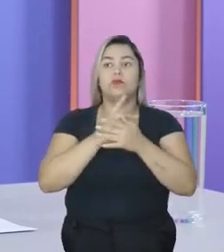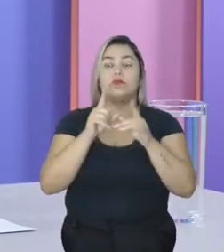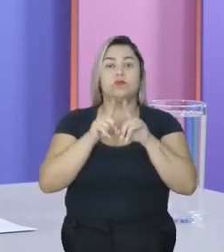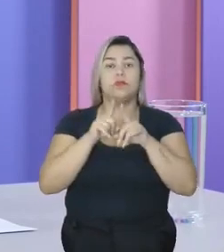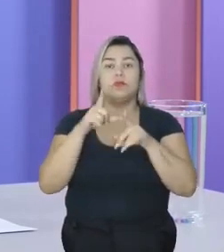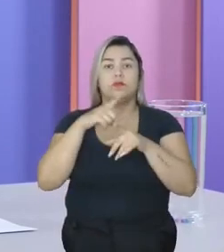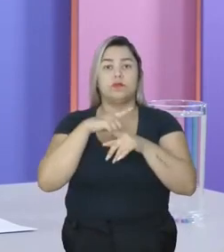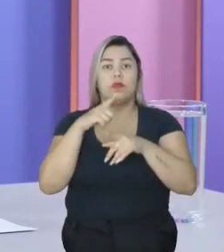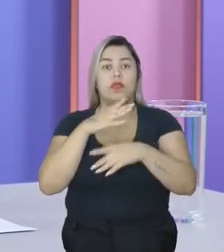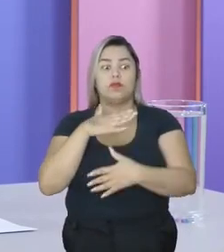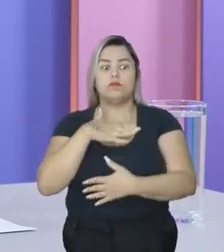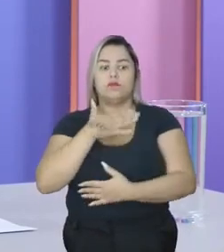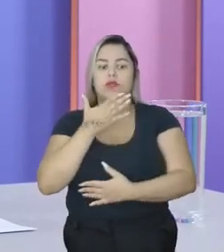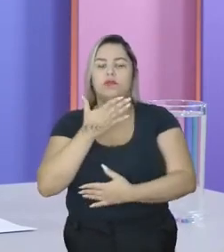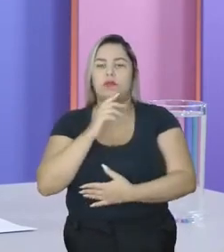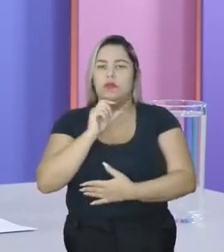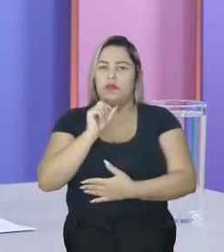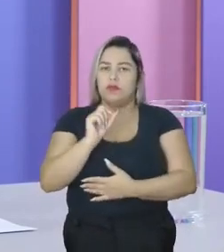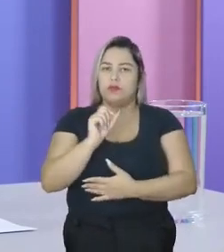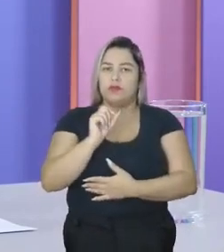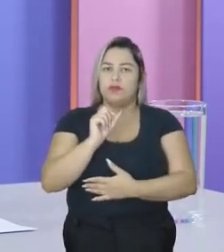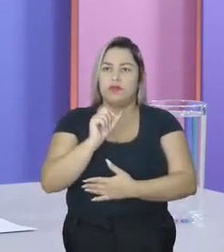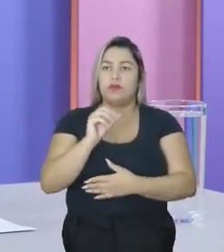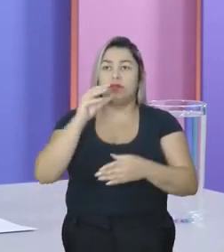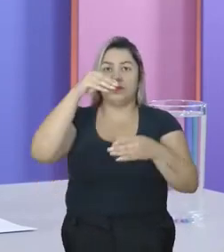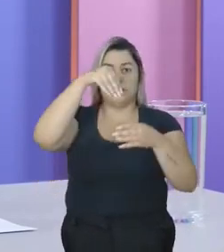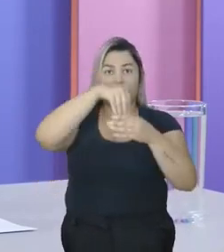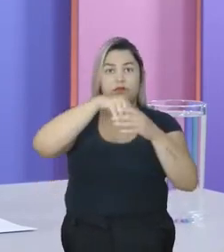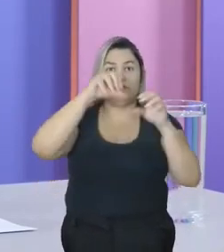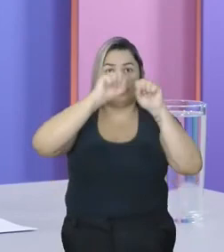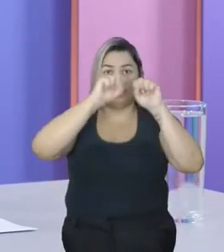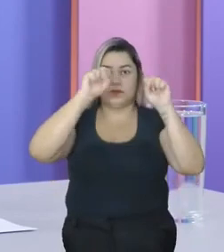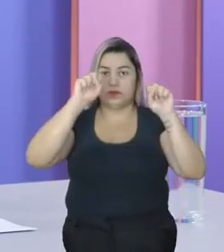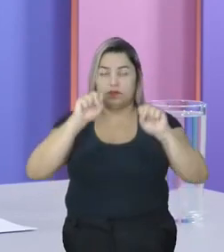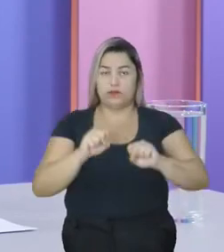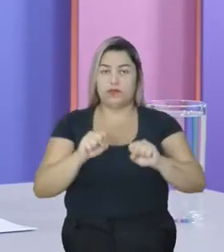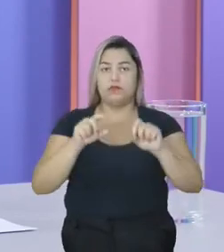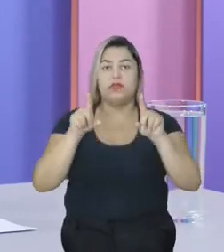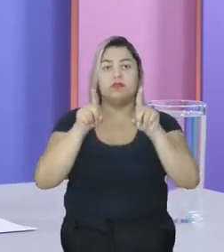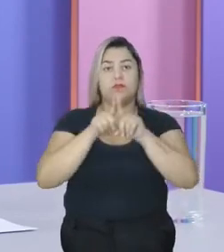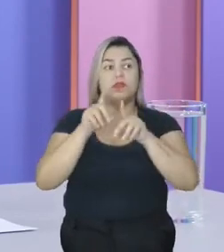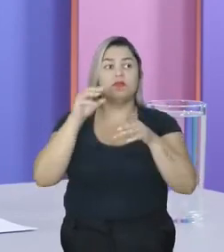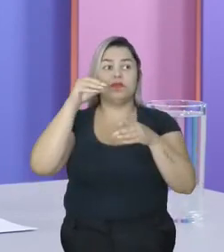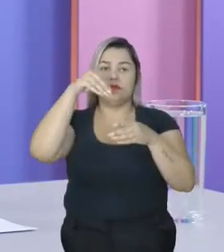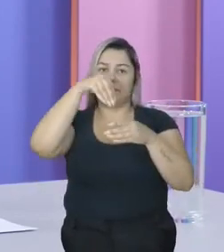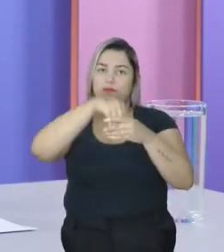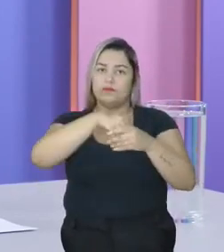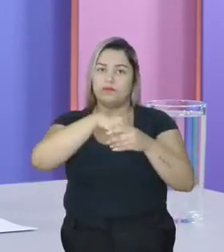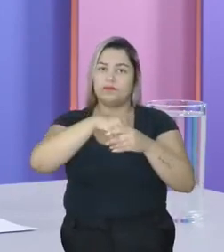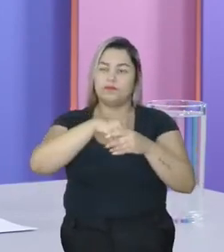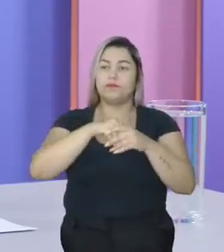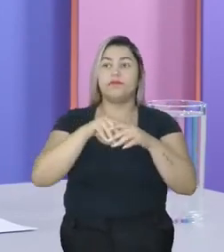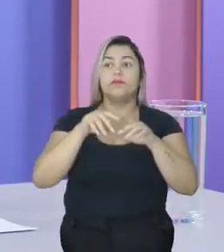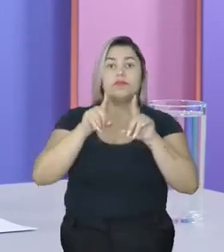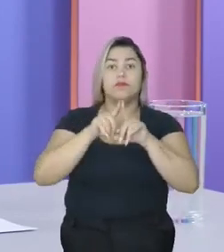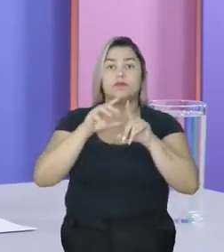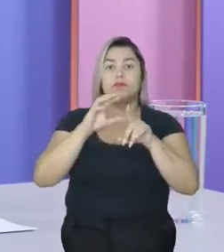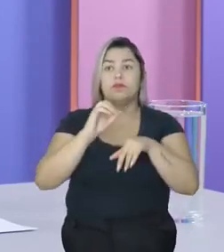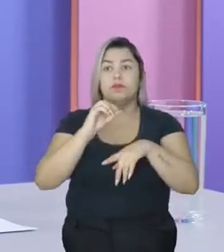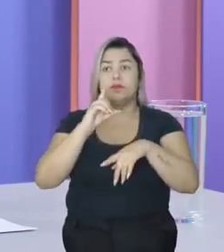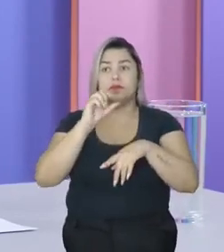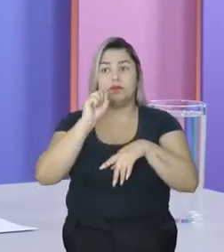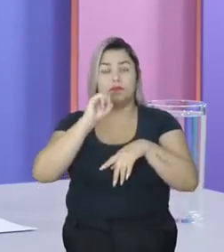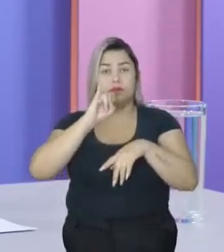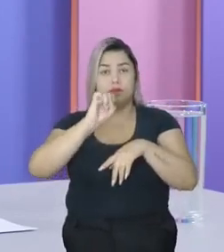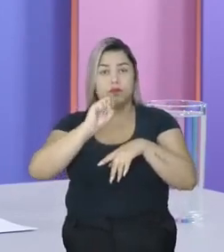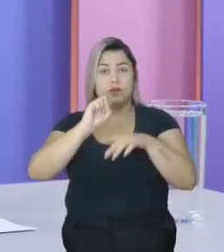causa espanto é que ela se dá dentro de sistemas produtivos, dentro de cadeias produtivas